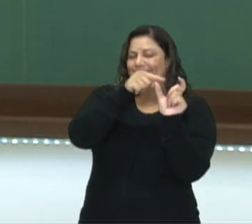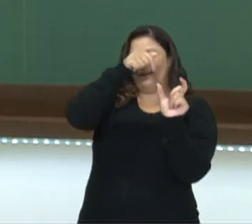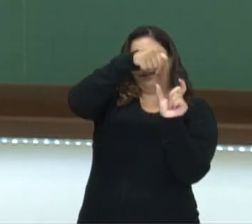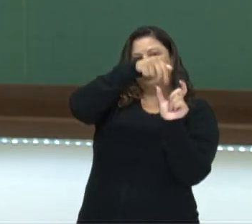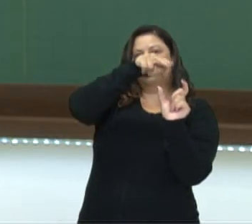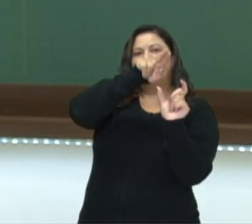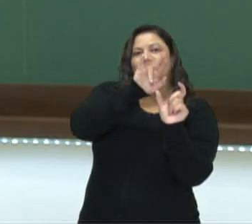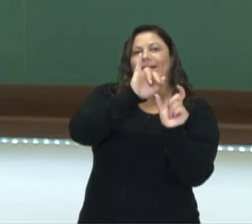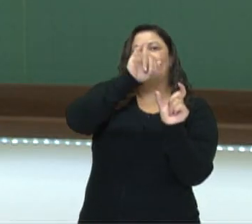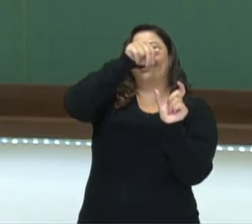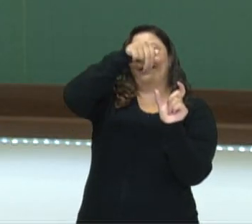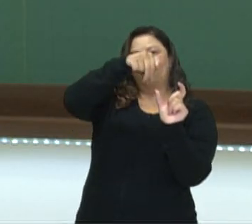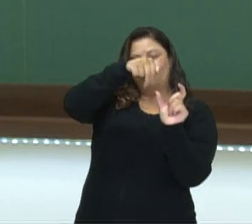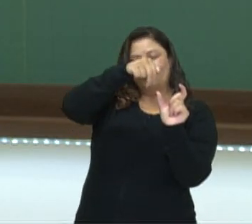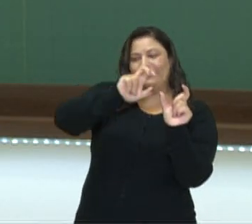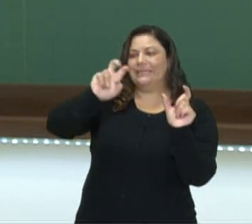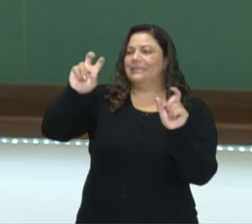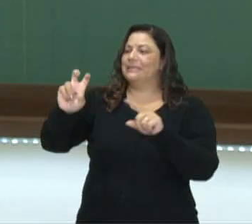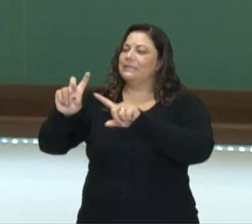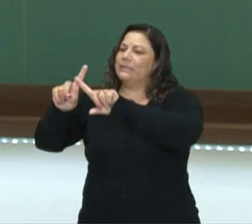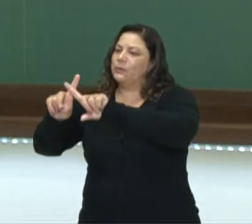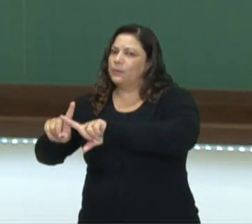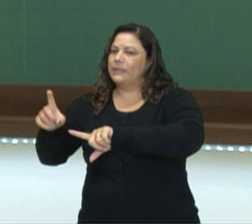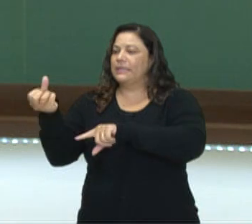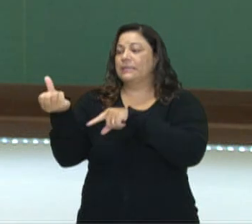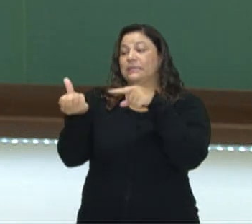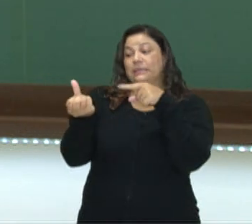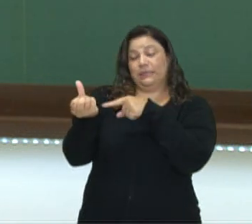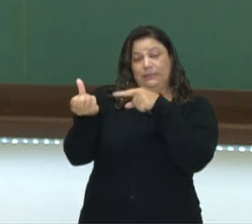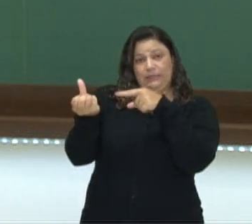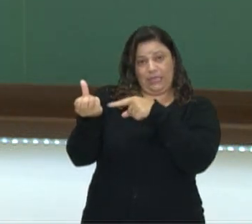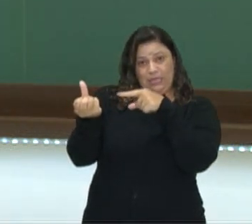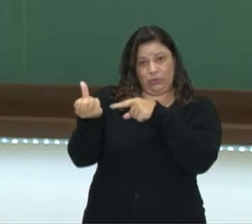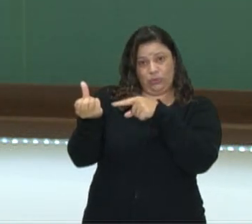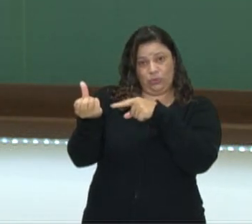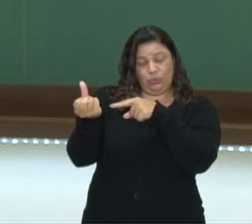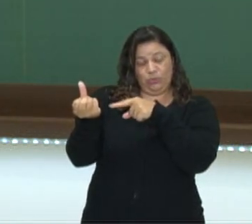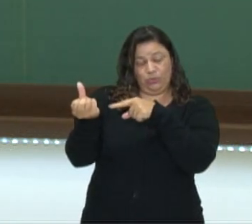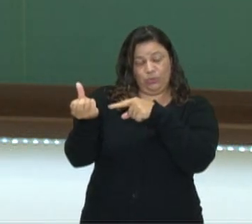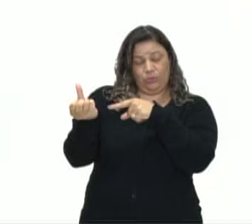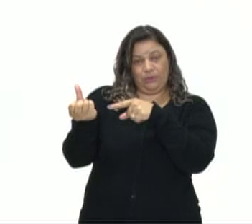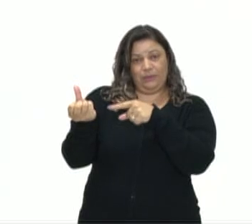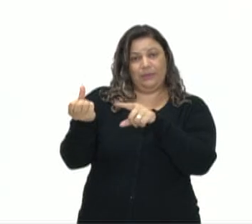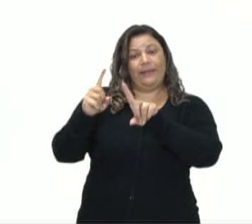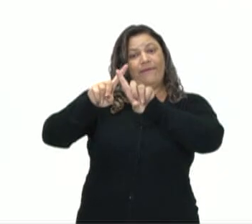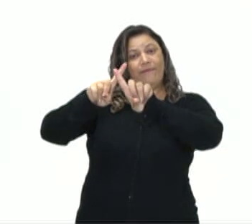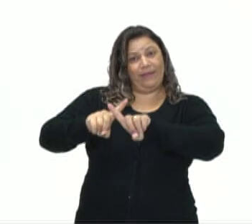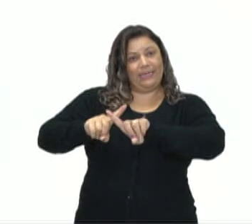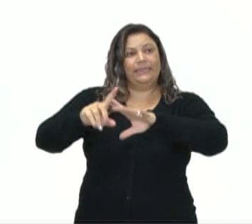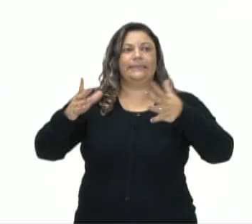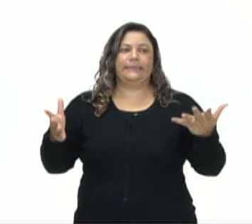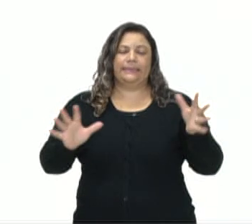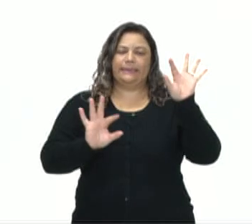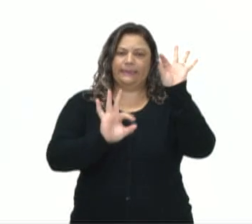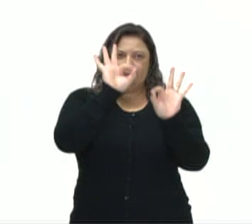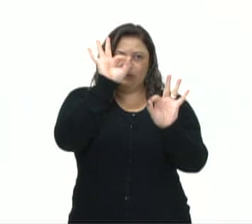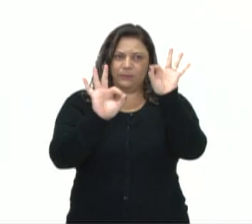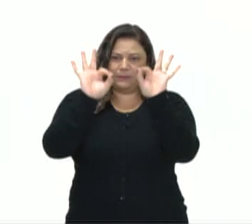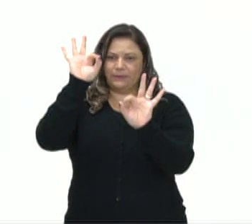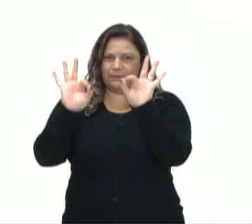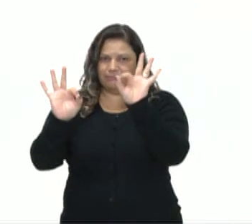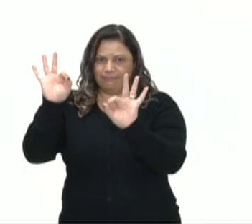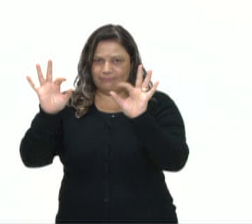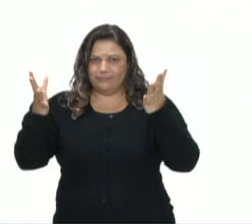ele é 5 vezes. E sextuplo lembra 6 vezes. Então, organizando a tabela, eu teria aqui,